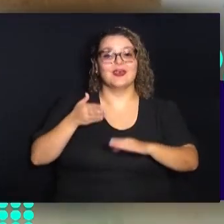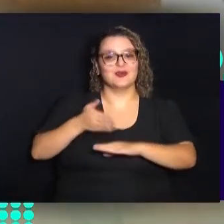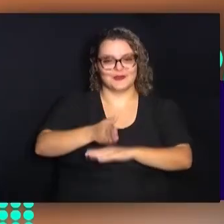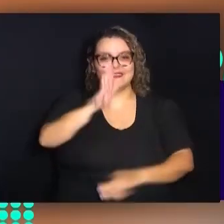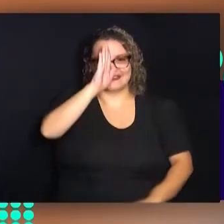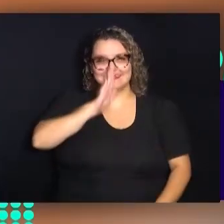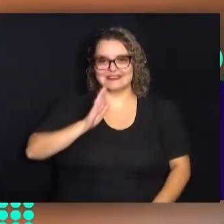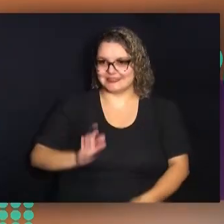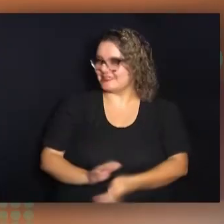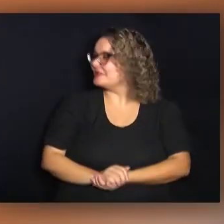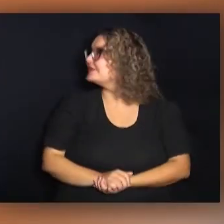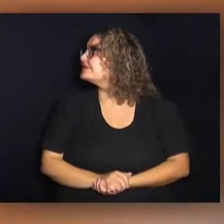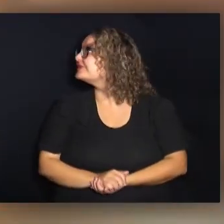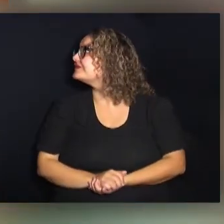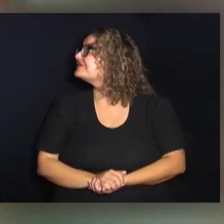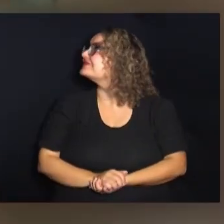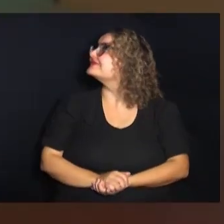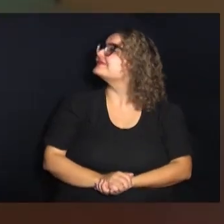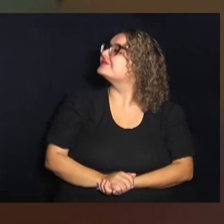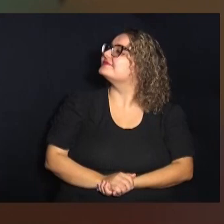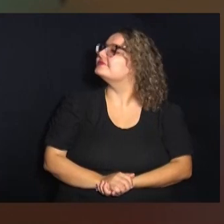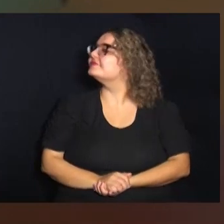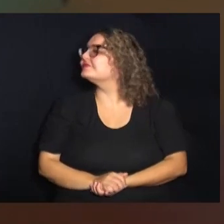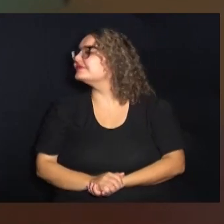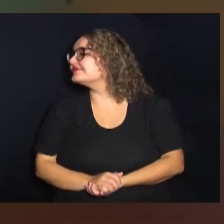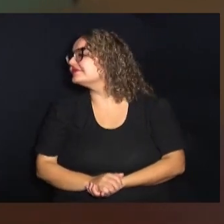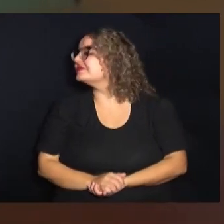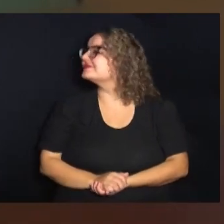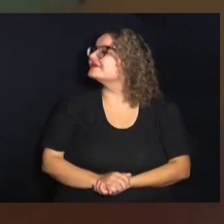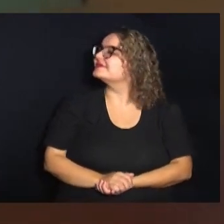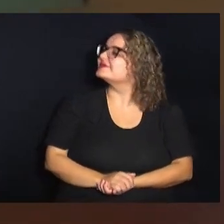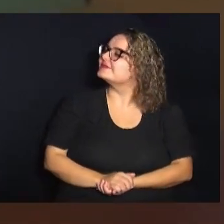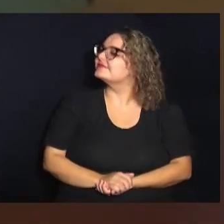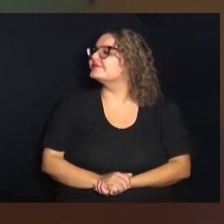Itália, entrada gratuita.